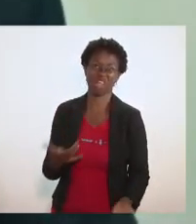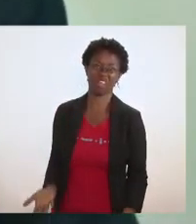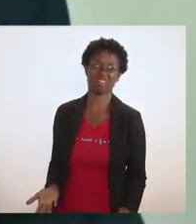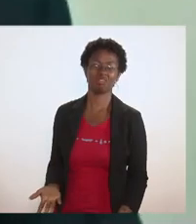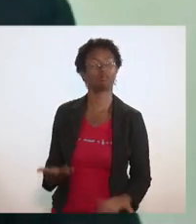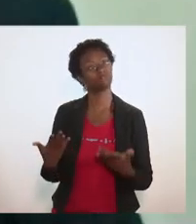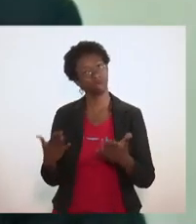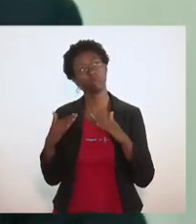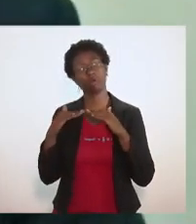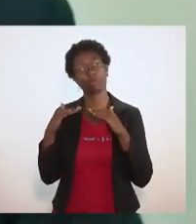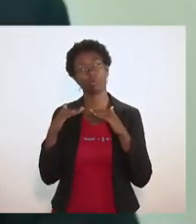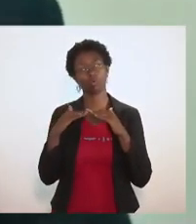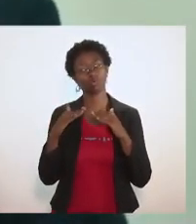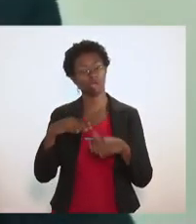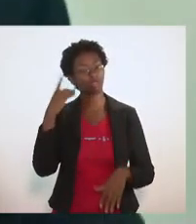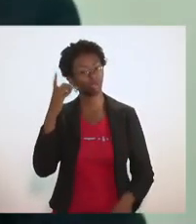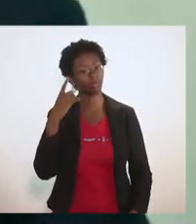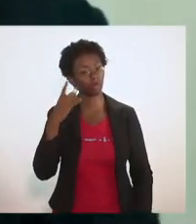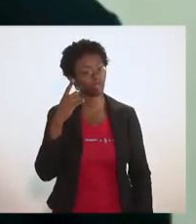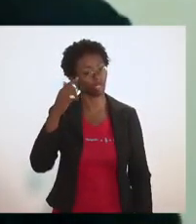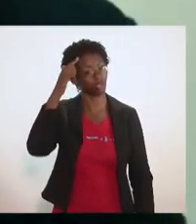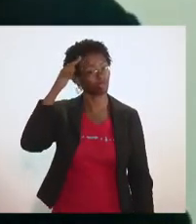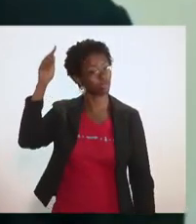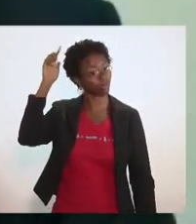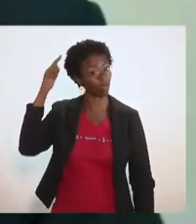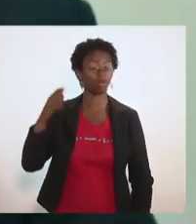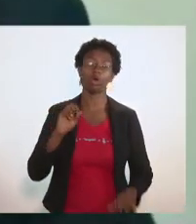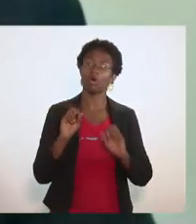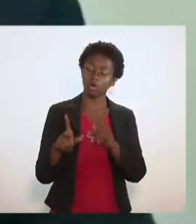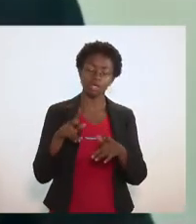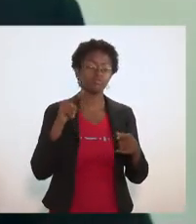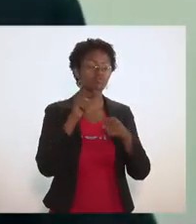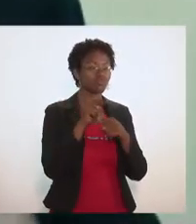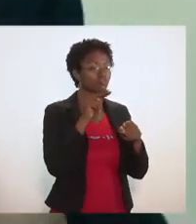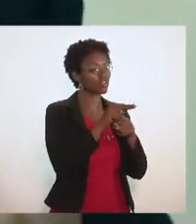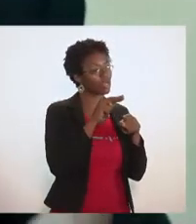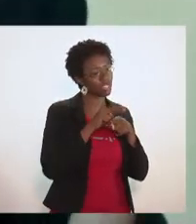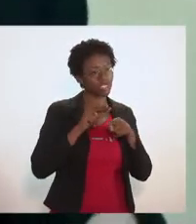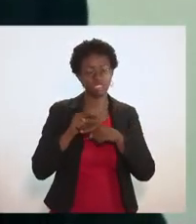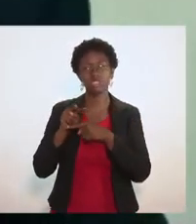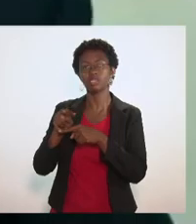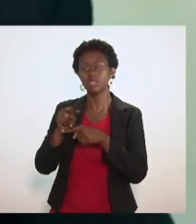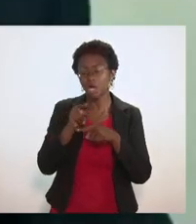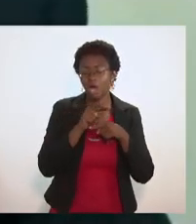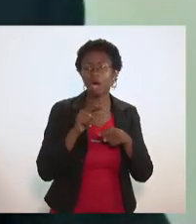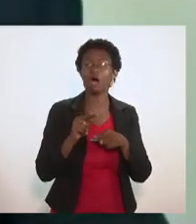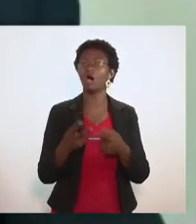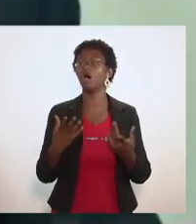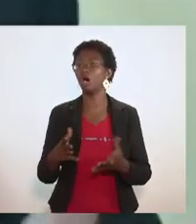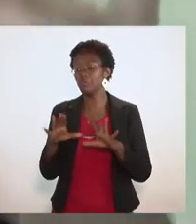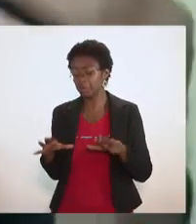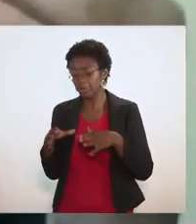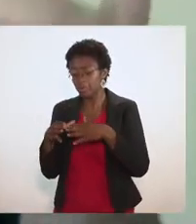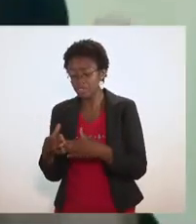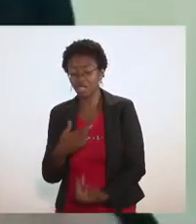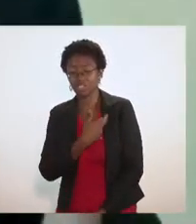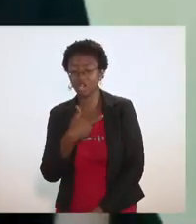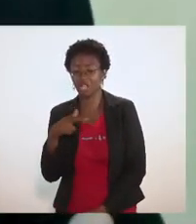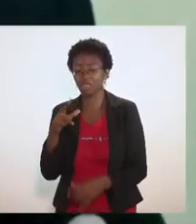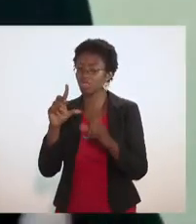igreja, repito, de qualquer matriz religiosa, faça um tratamento acústico, eu acho que é submetê-la a um gasto que